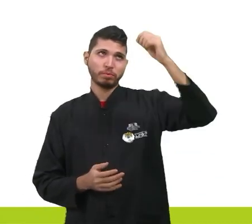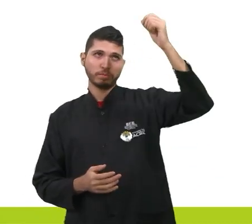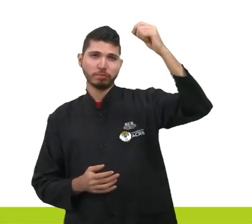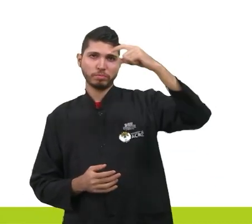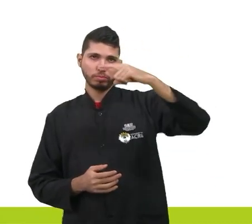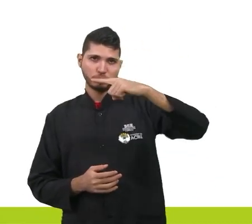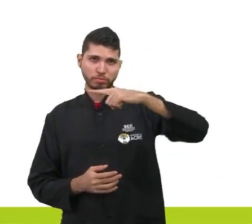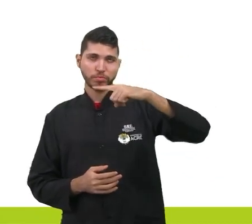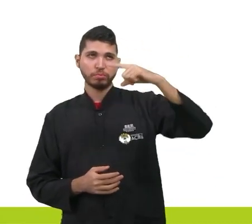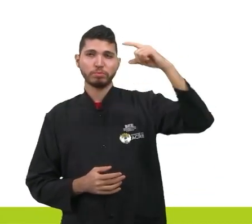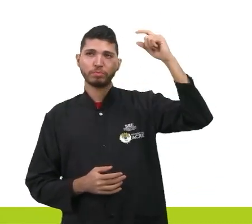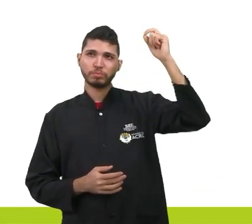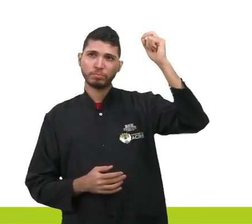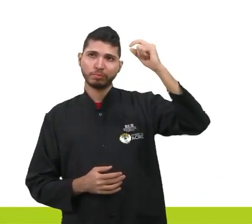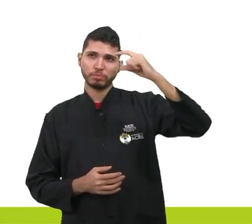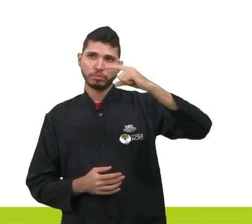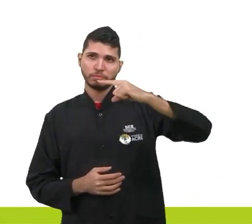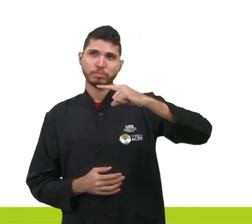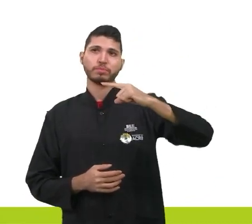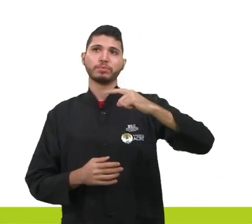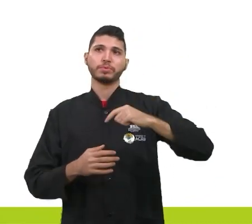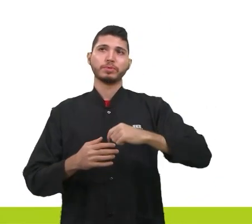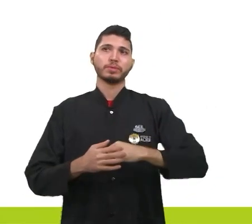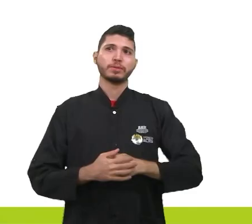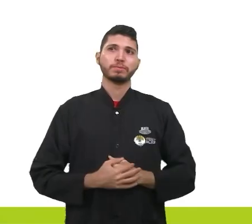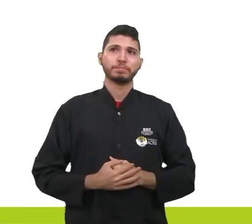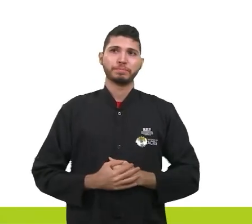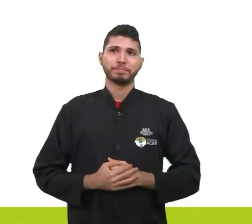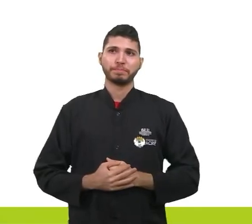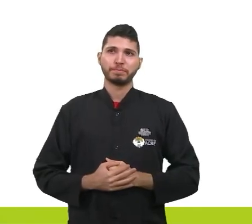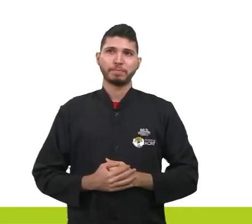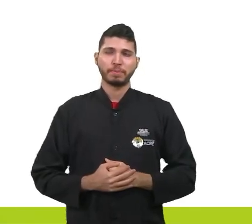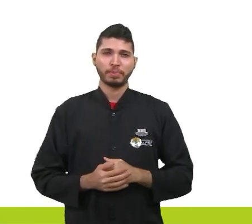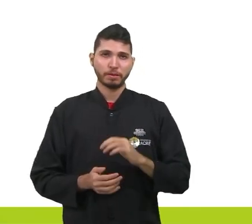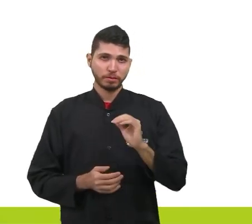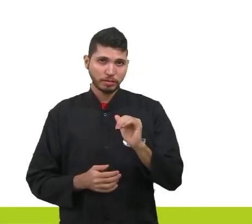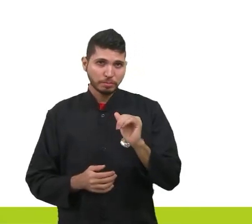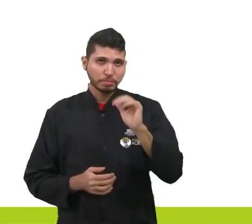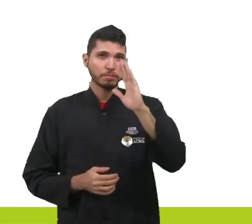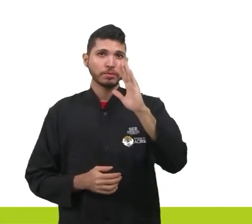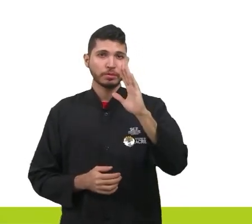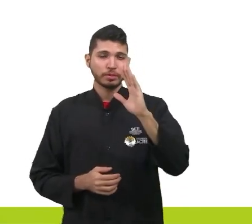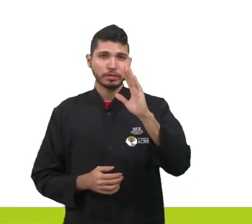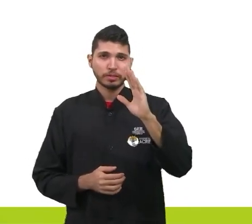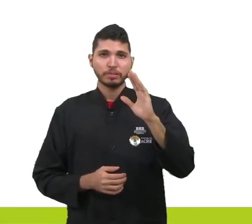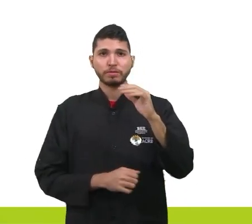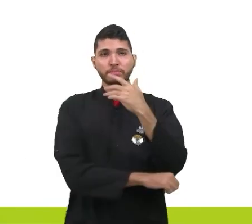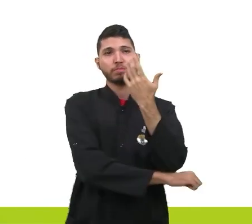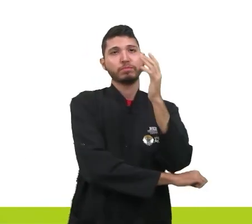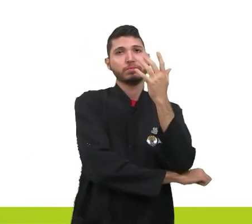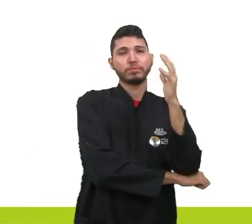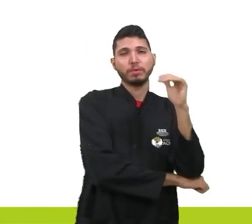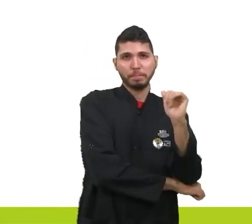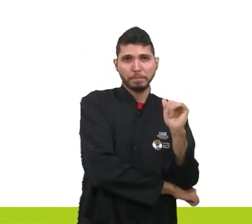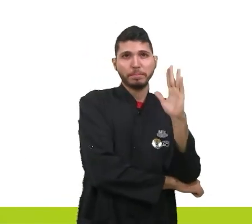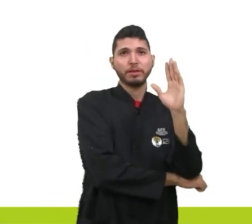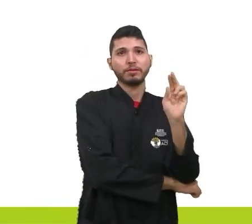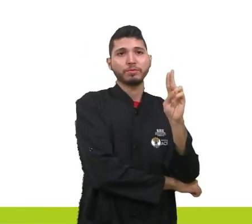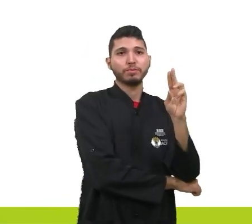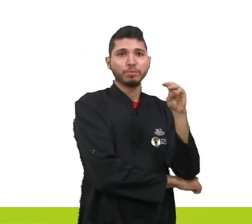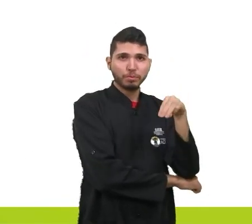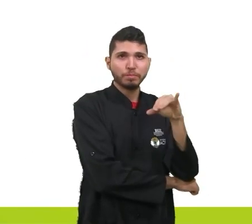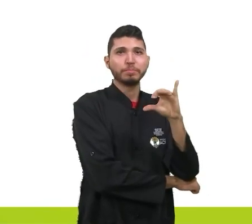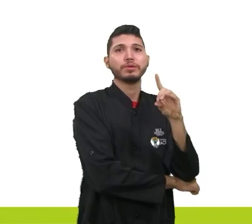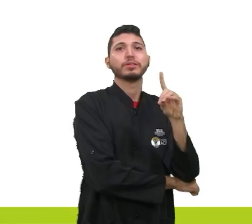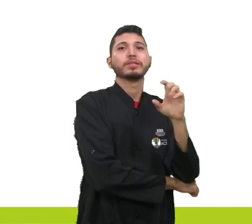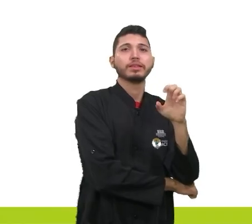solares. E o esquema diz o quê? Onde há mais vegetação, nós temos mais umidade e menor aí vai ser a